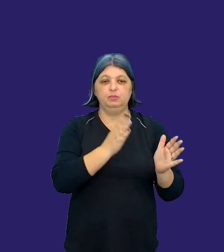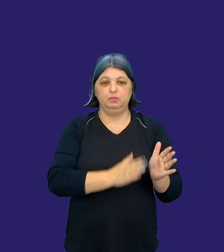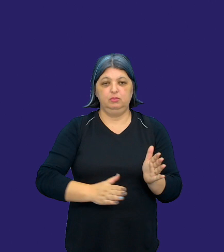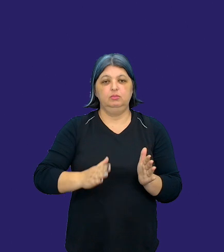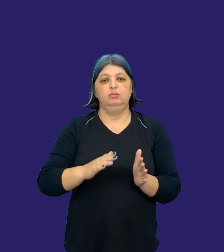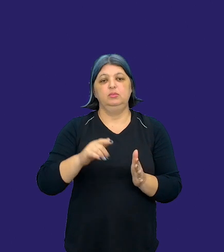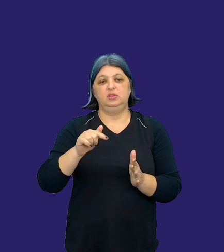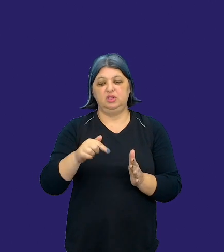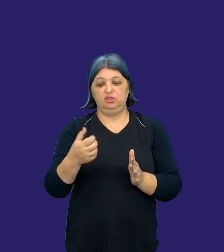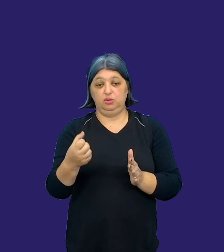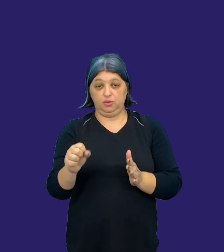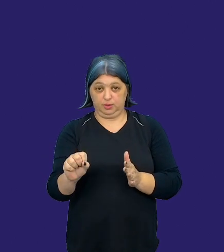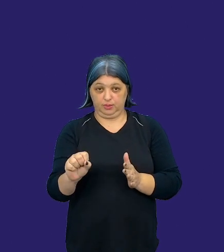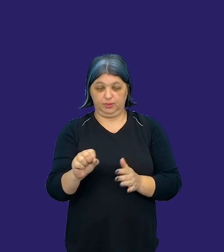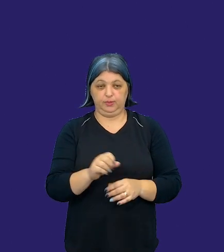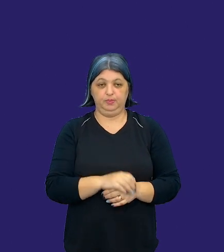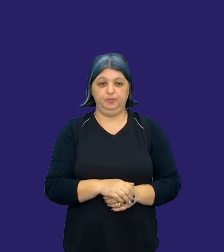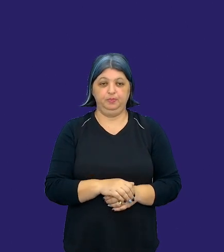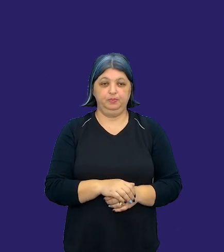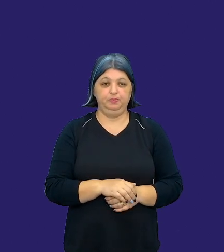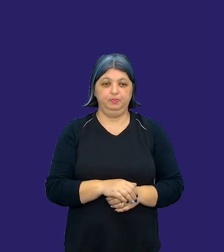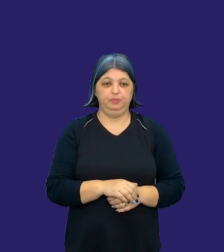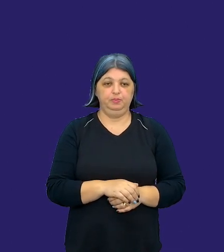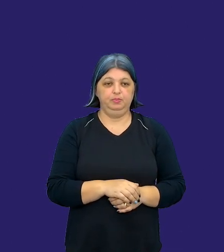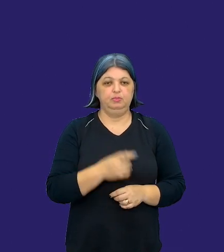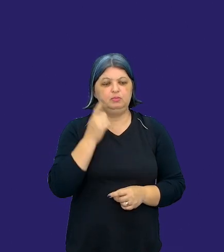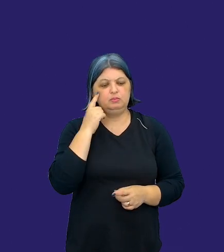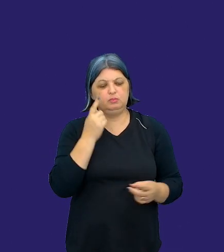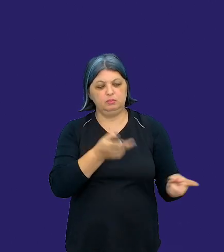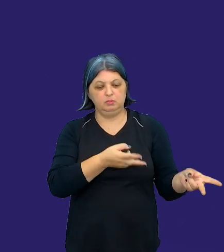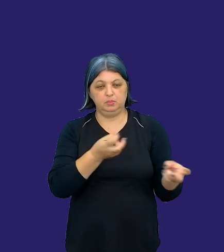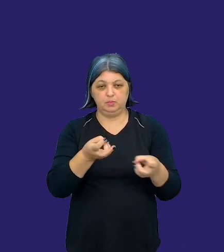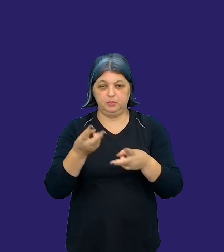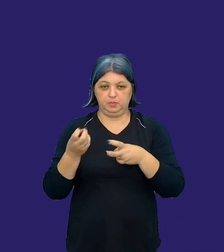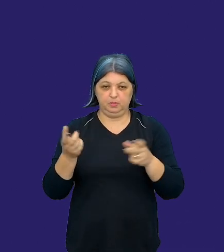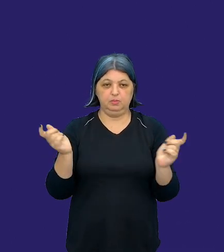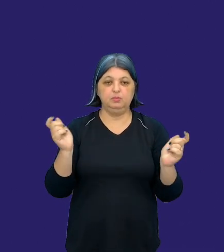sequências 7 e 8, de modo a verificar a